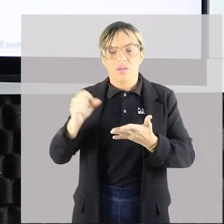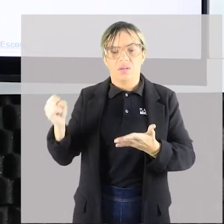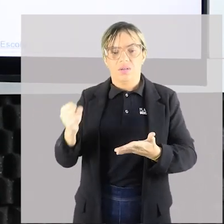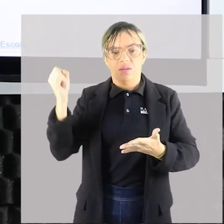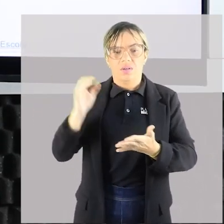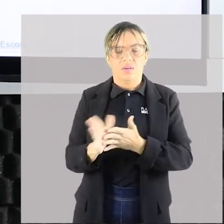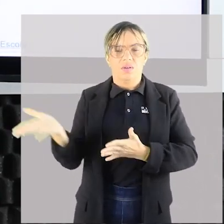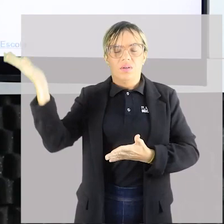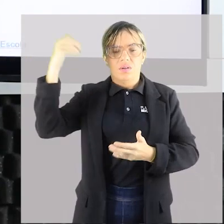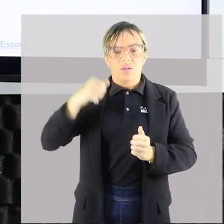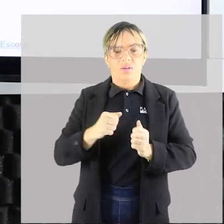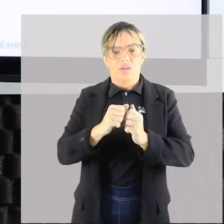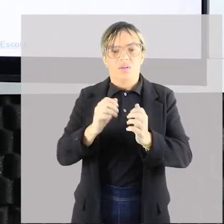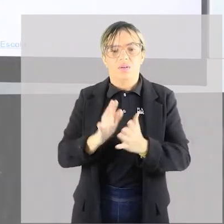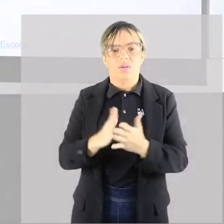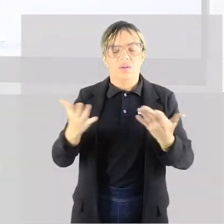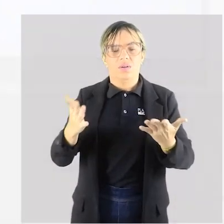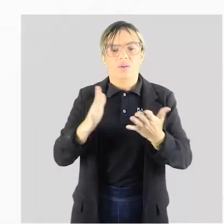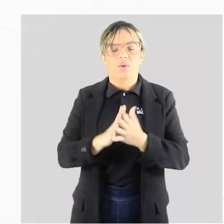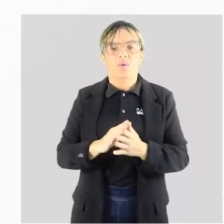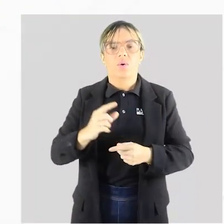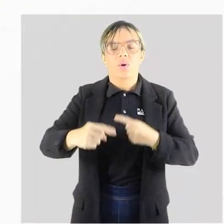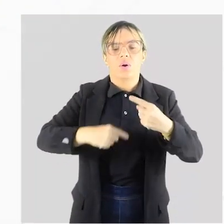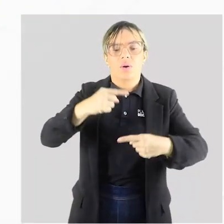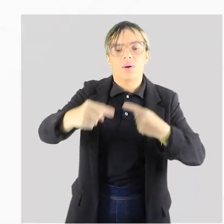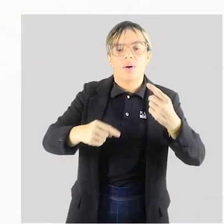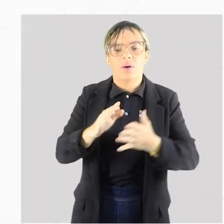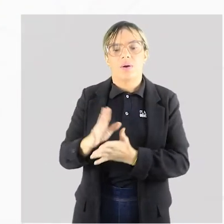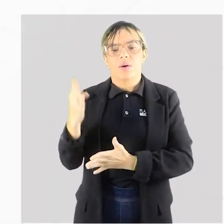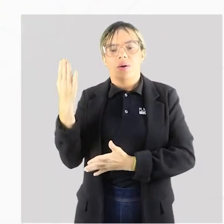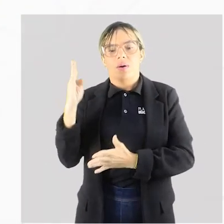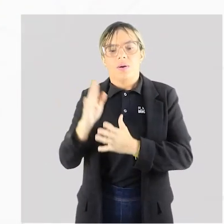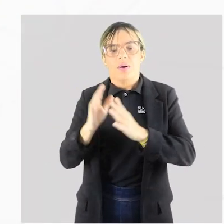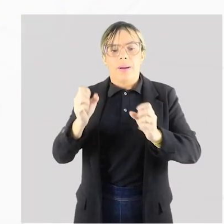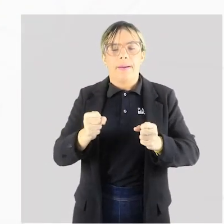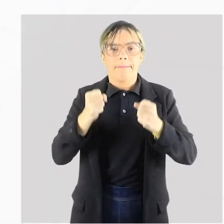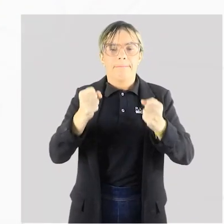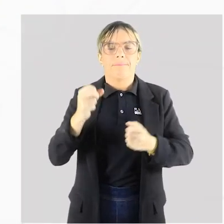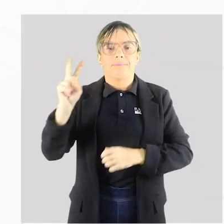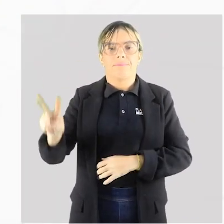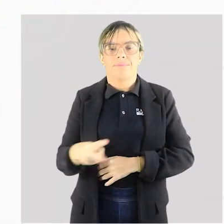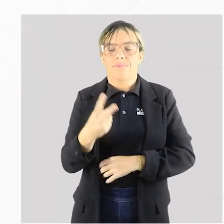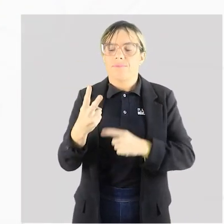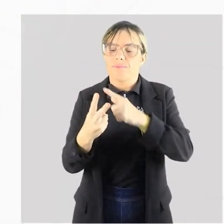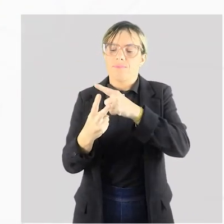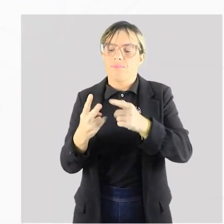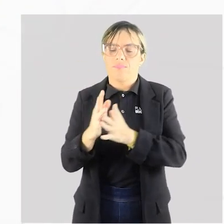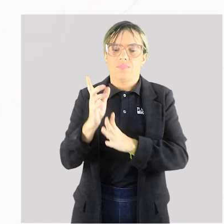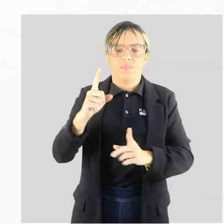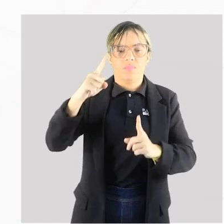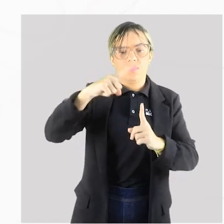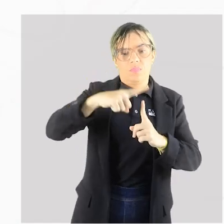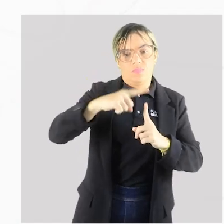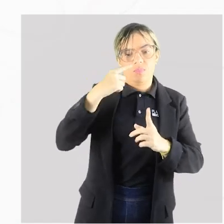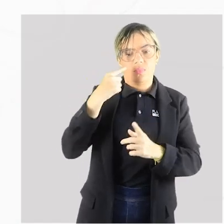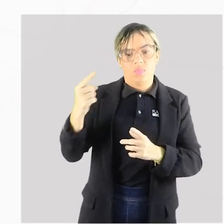Bora lá. A reprodução das bactérias, ela pode se dar ali de duas maneiras. A